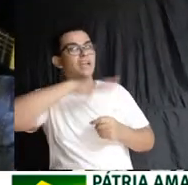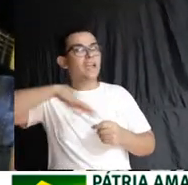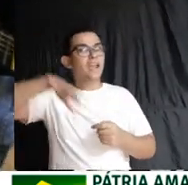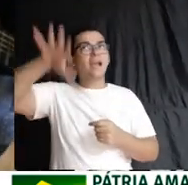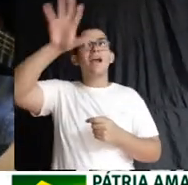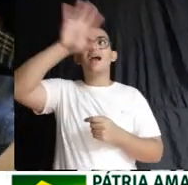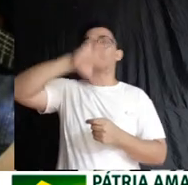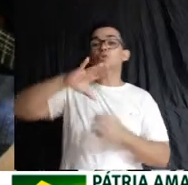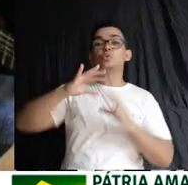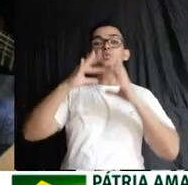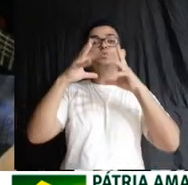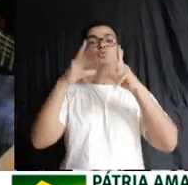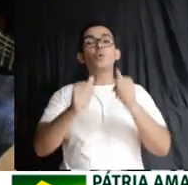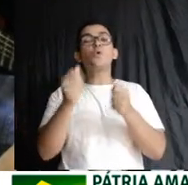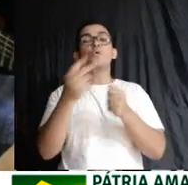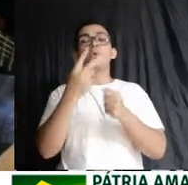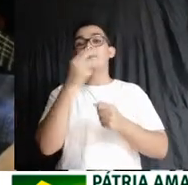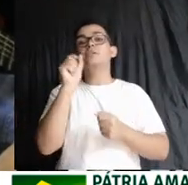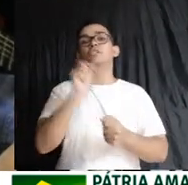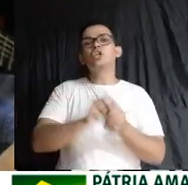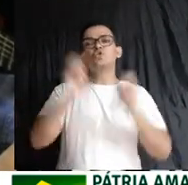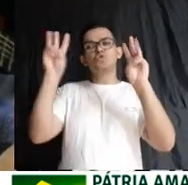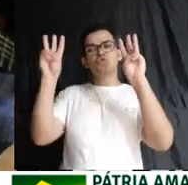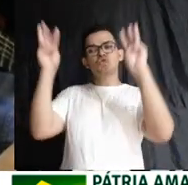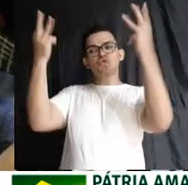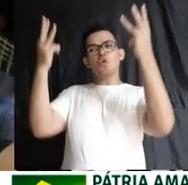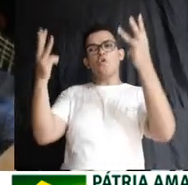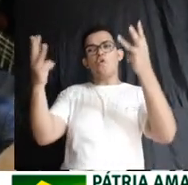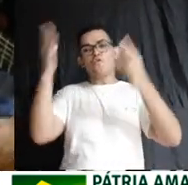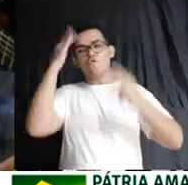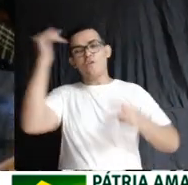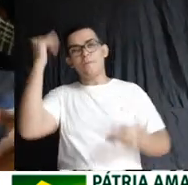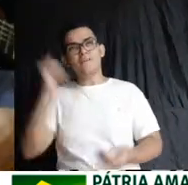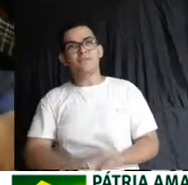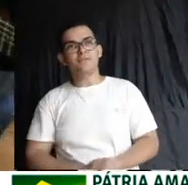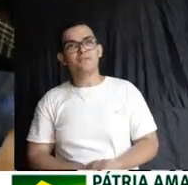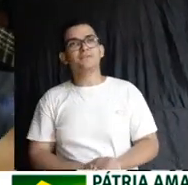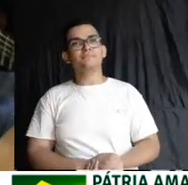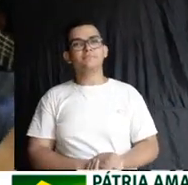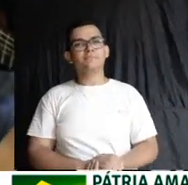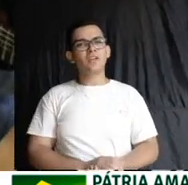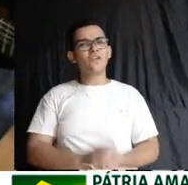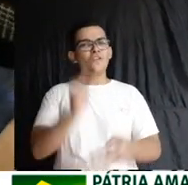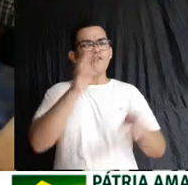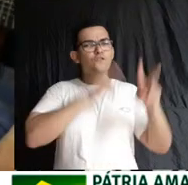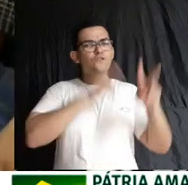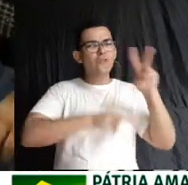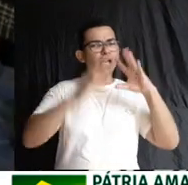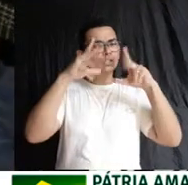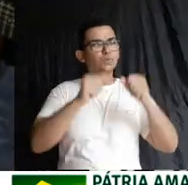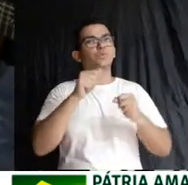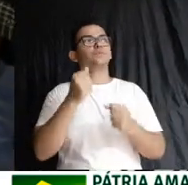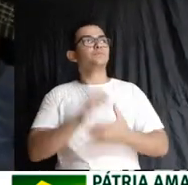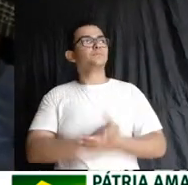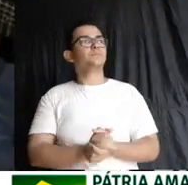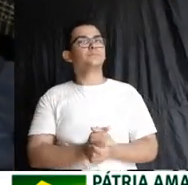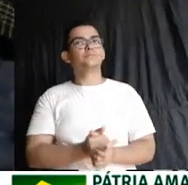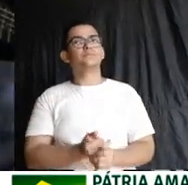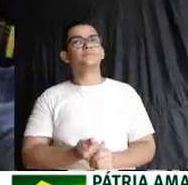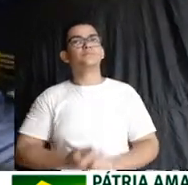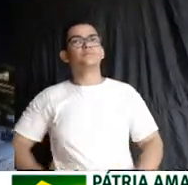safadão. Show de mais quem? De Maiara Maraíza. Isso aqui é o Aviões do Forró. Aviões do Forró. Olha a estrutura aqui. Os meninos. Mostra aí, amigo,